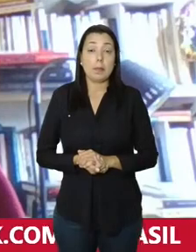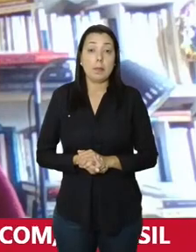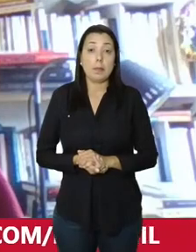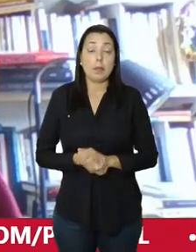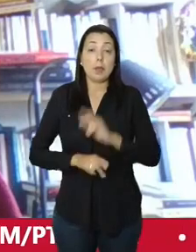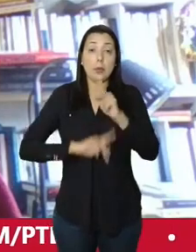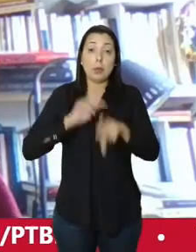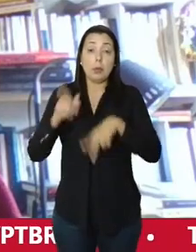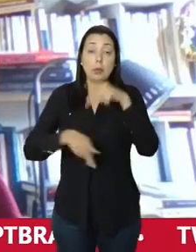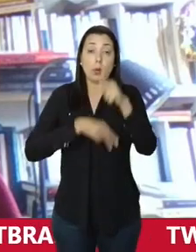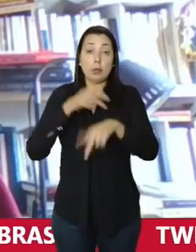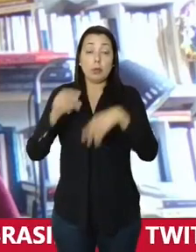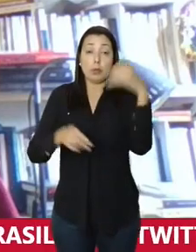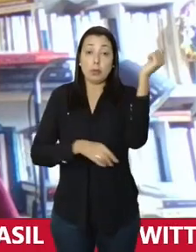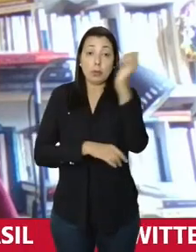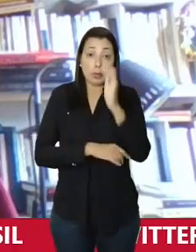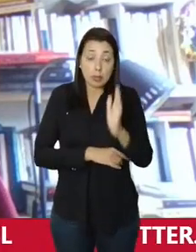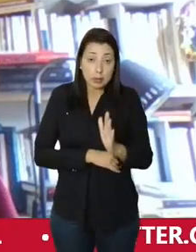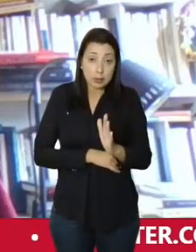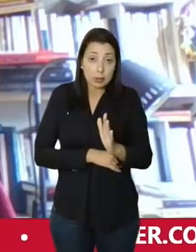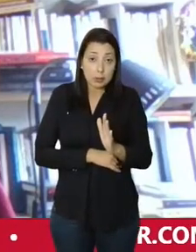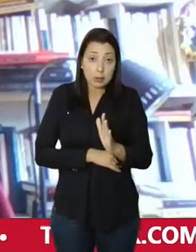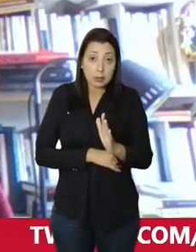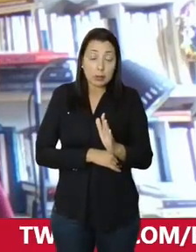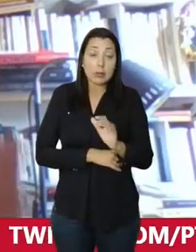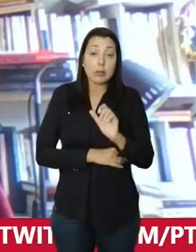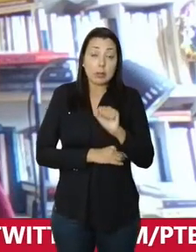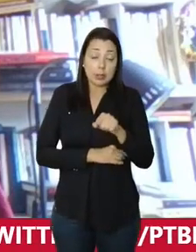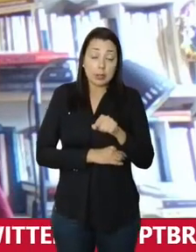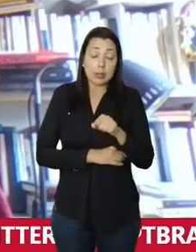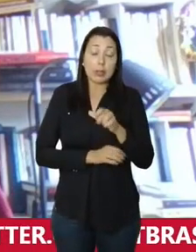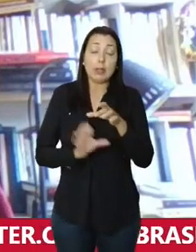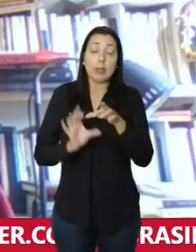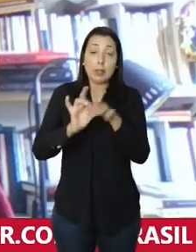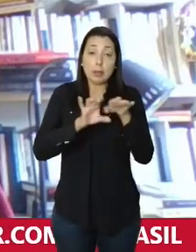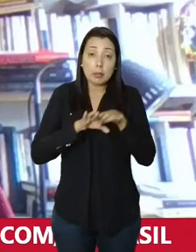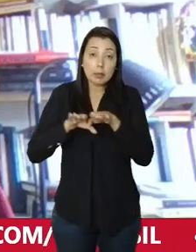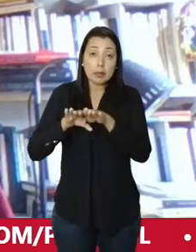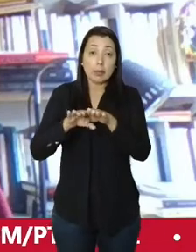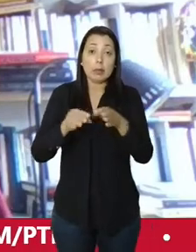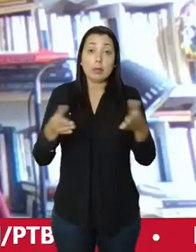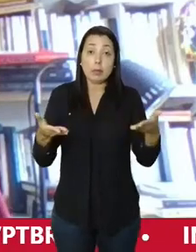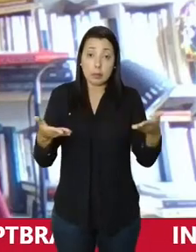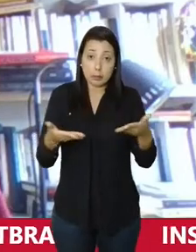para o povo brasileiro de uma forma democrática.